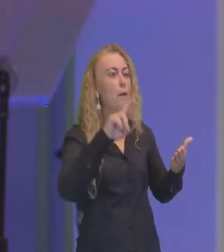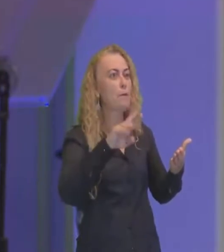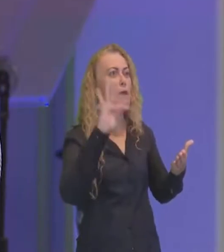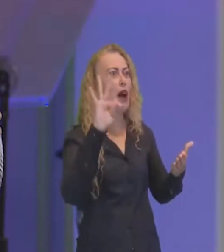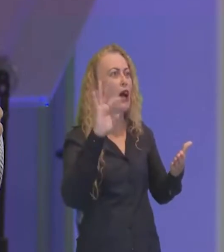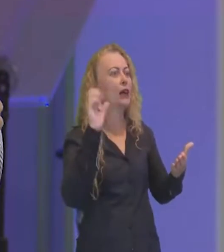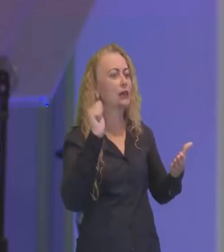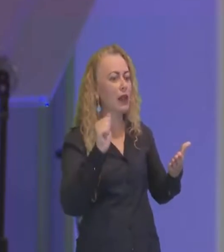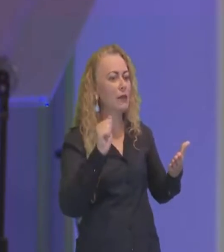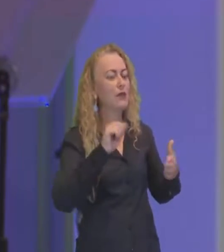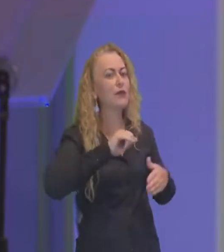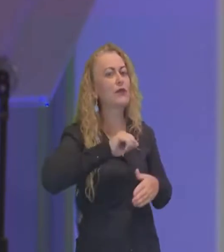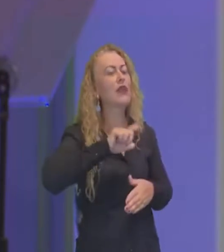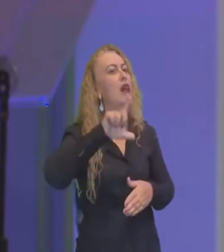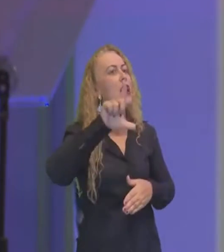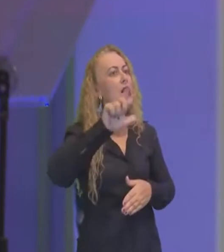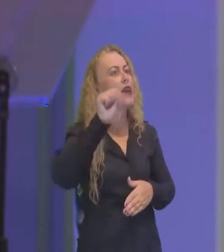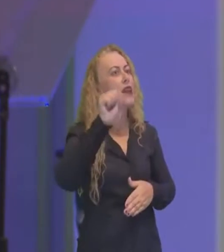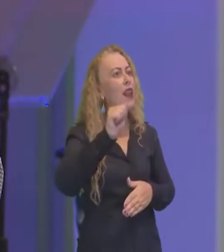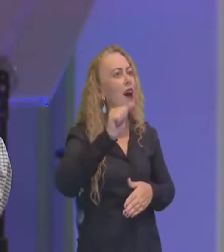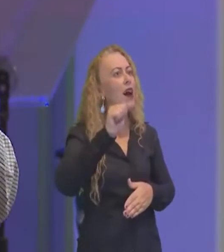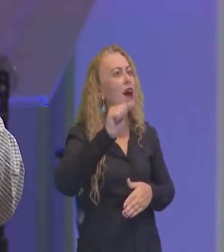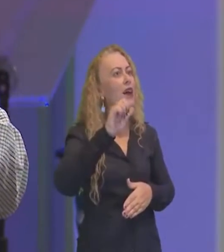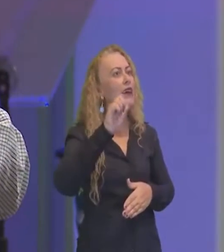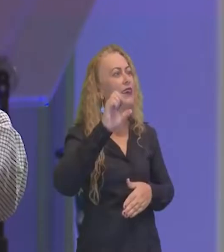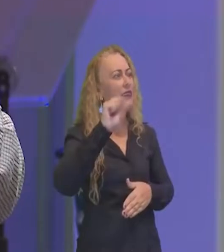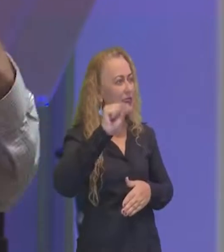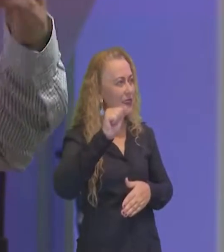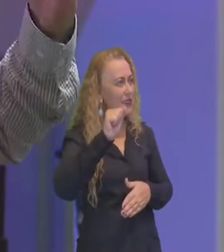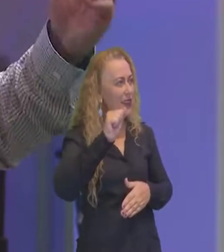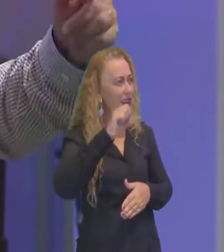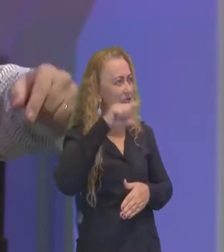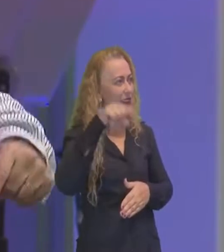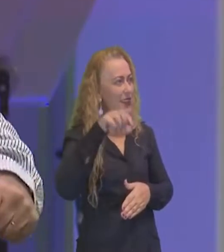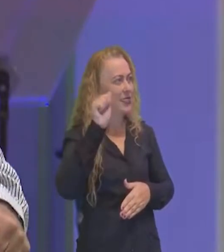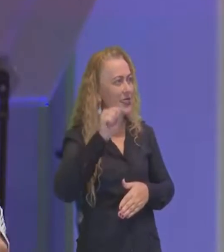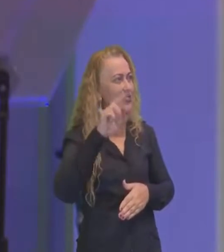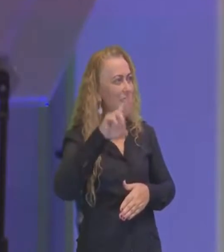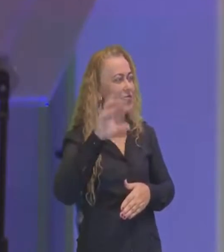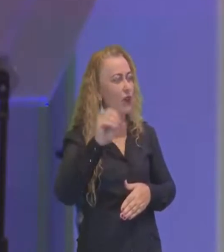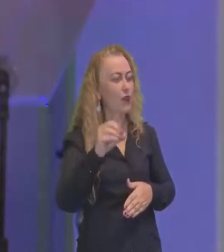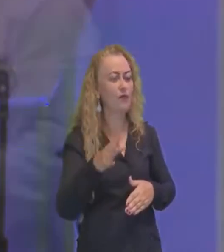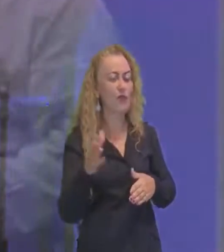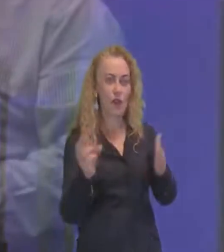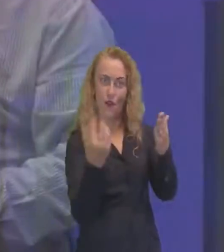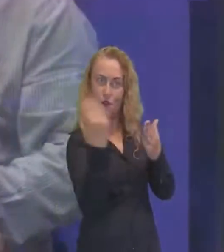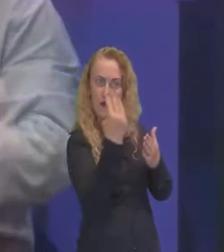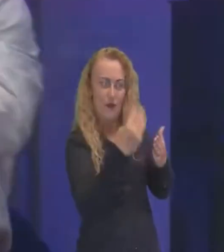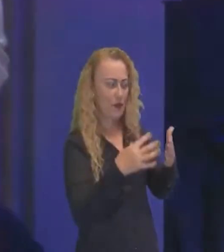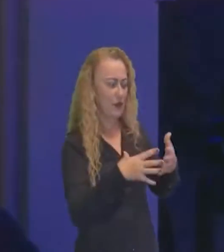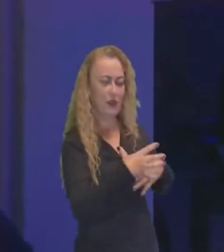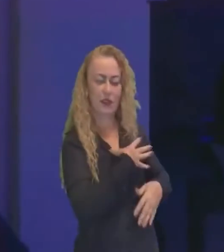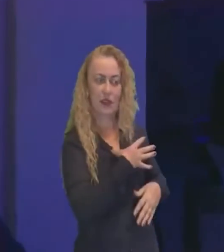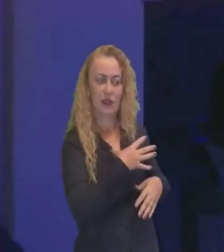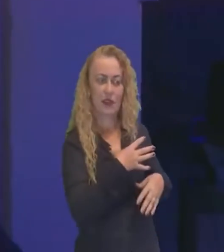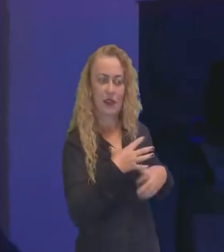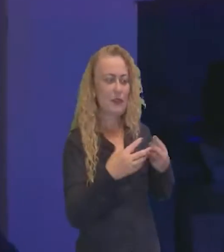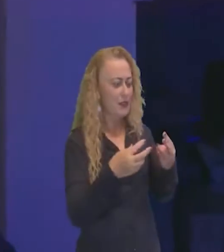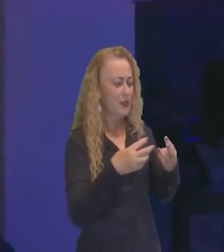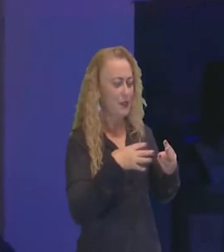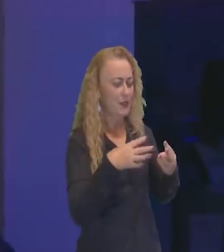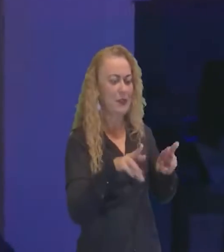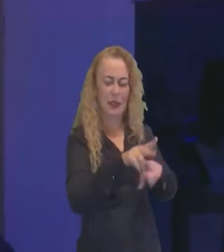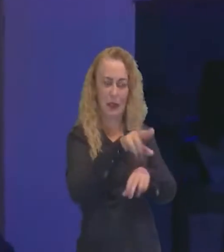Senhor disse: Lázaro está doente, mas eu folgo, estou feliz de não estar lá, para que vocês vejam